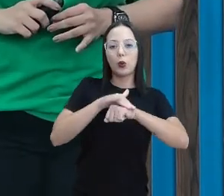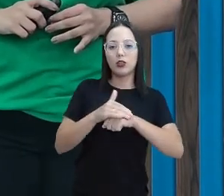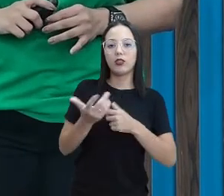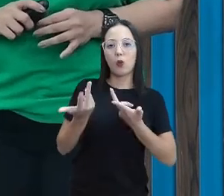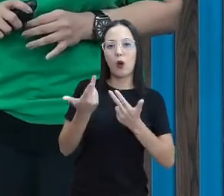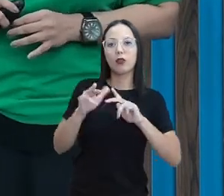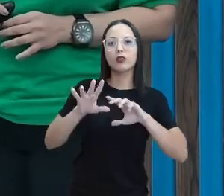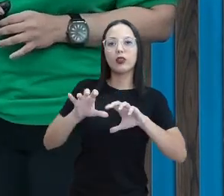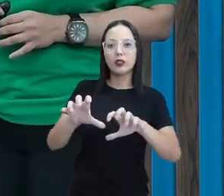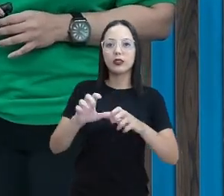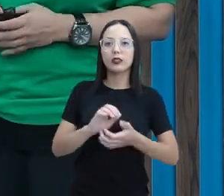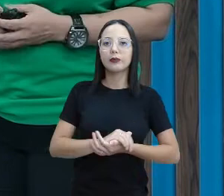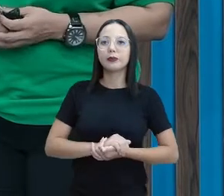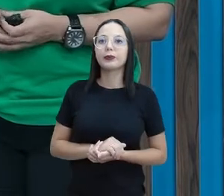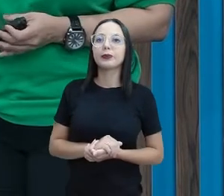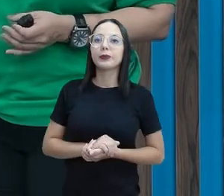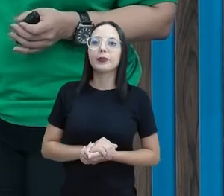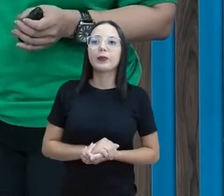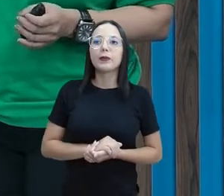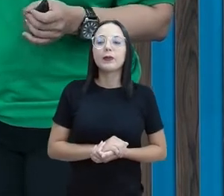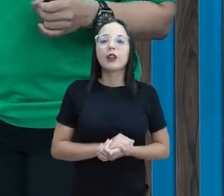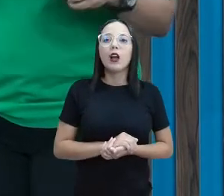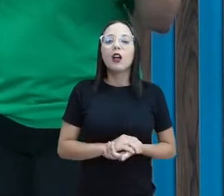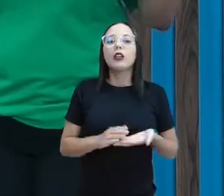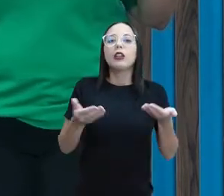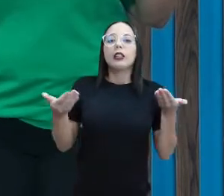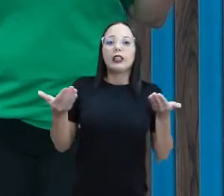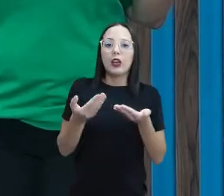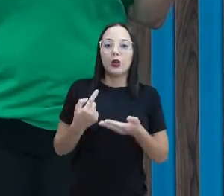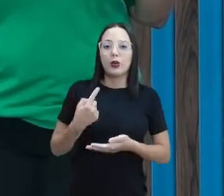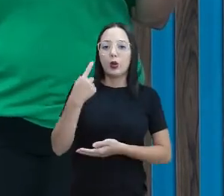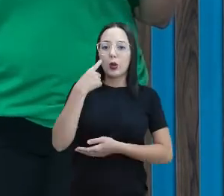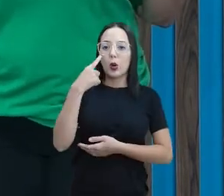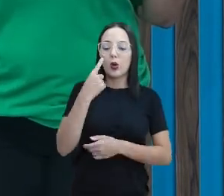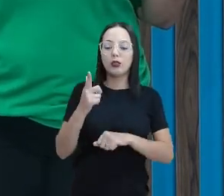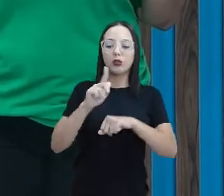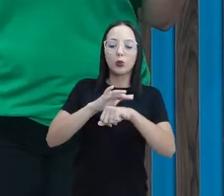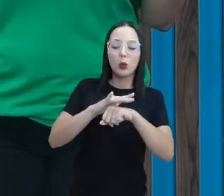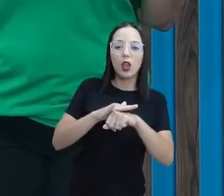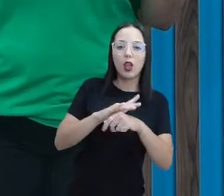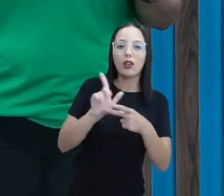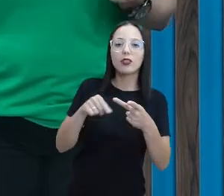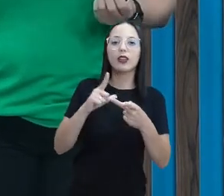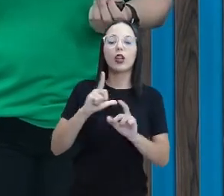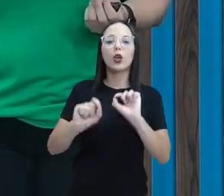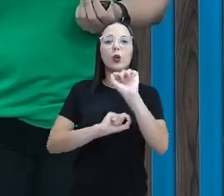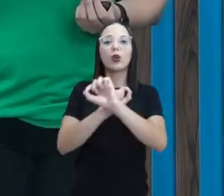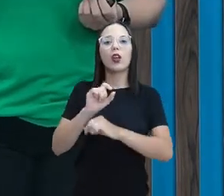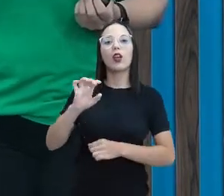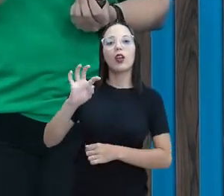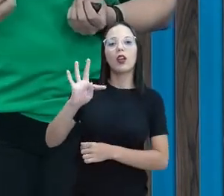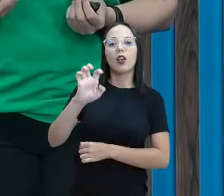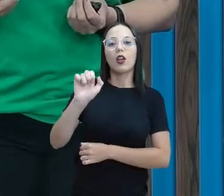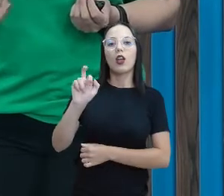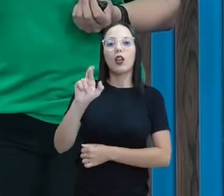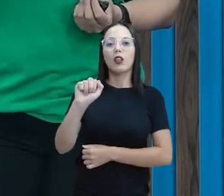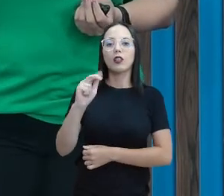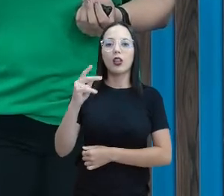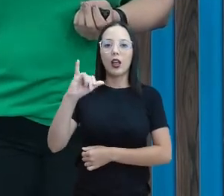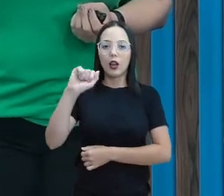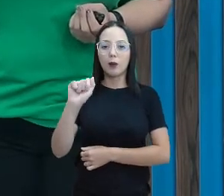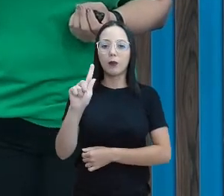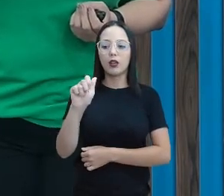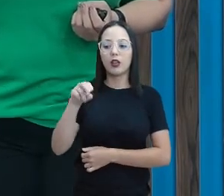tá certo? E aí, nessa história aí de doença, né, vem o quê? A terapia gênica.